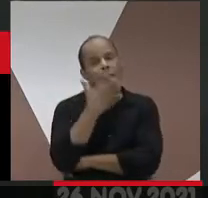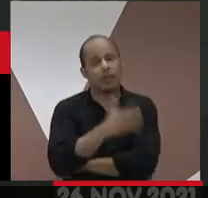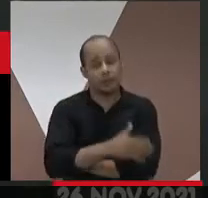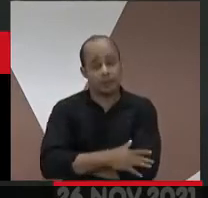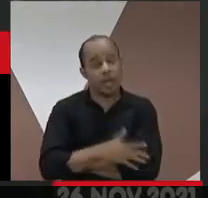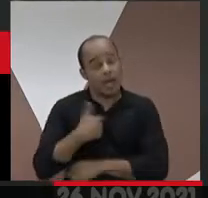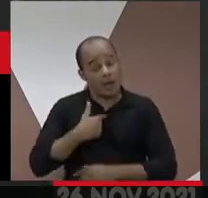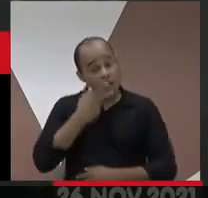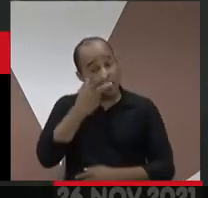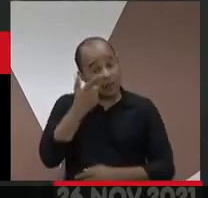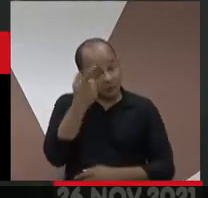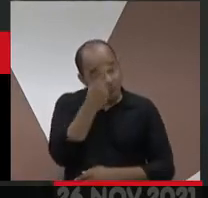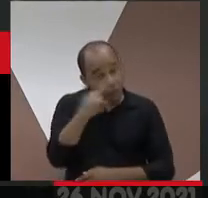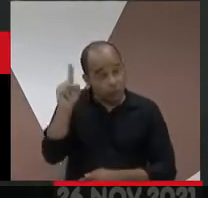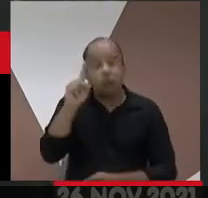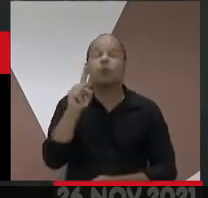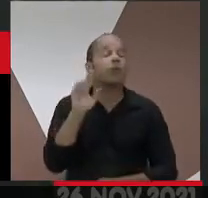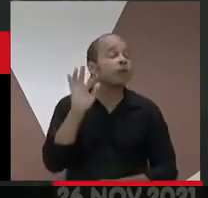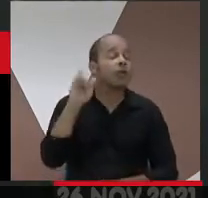o seguinte.